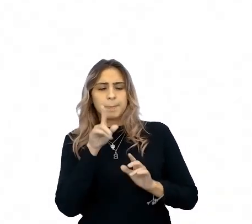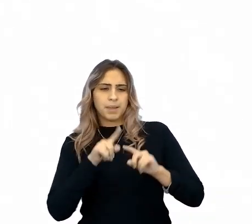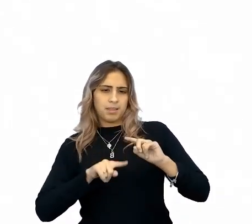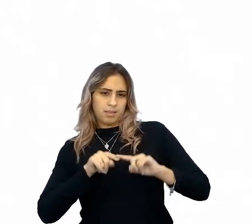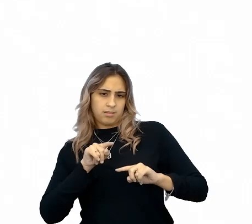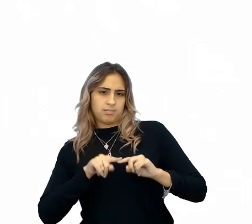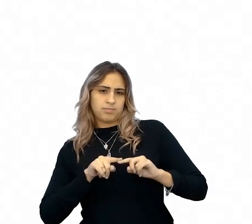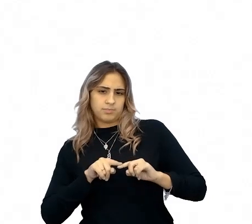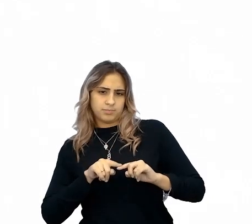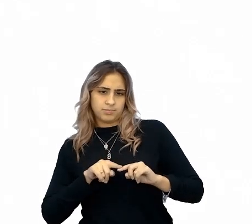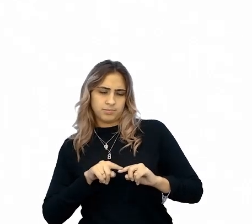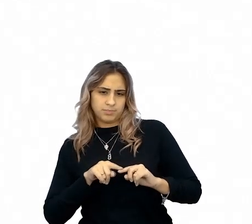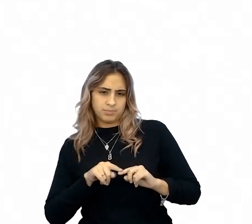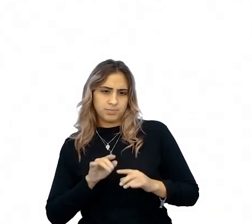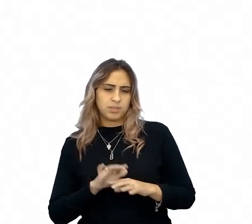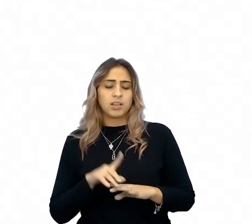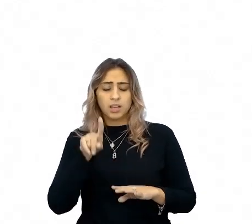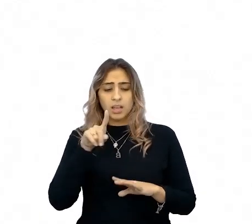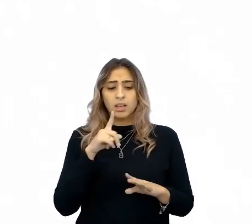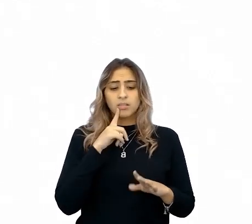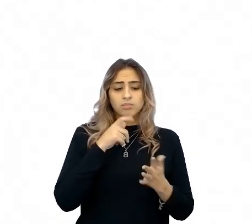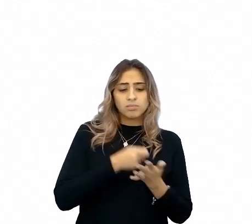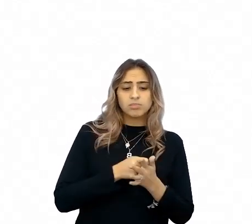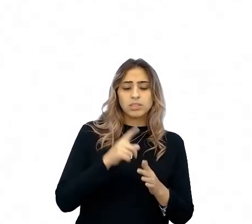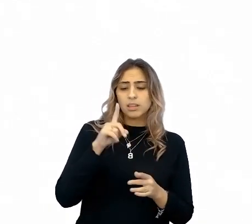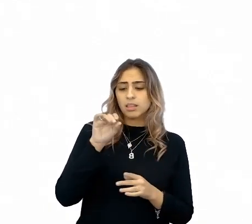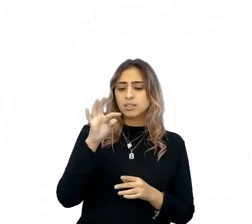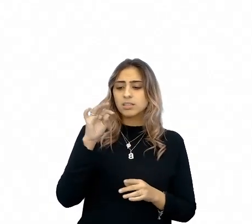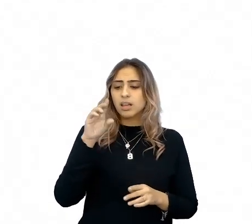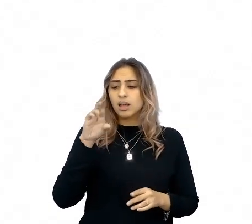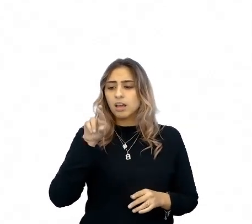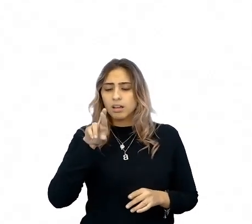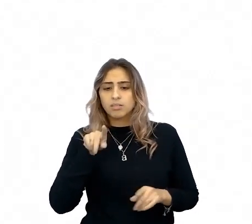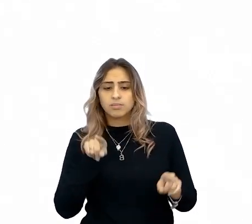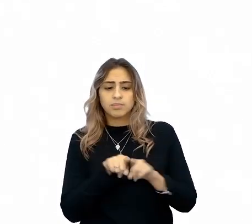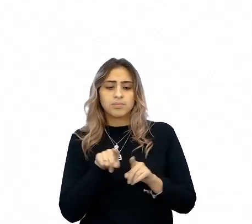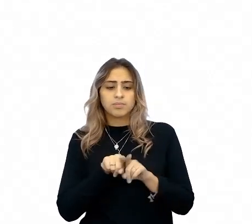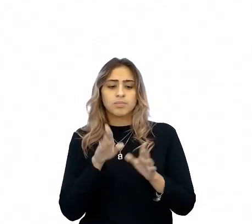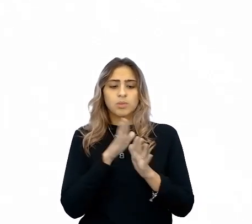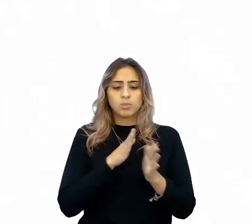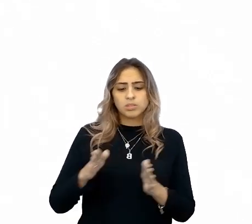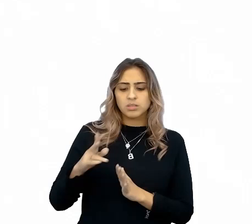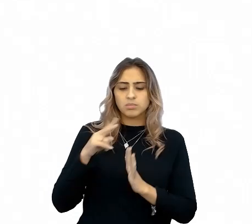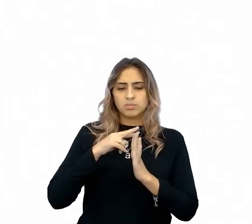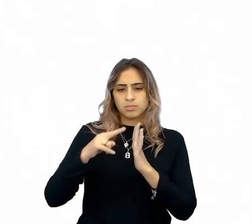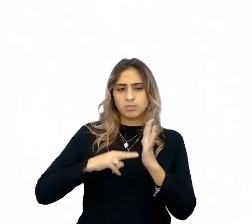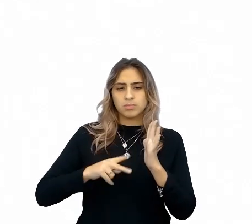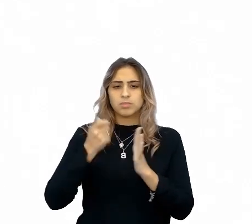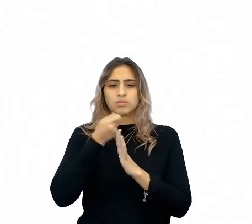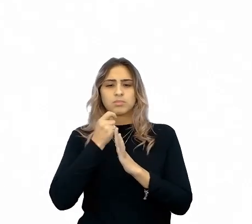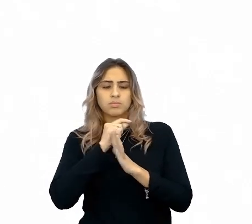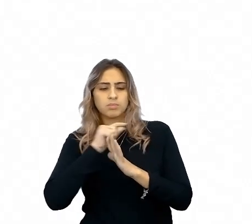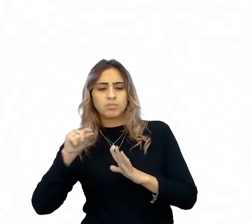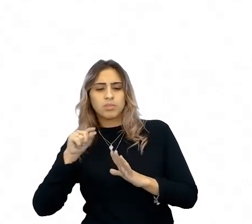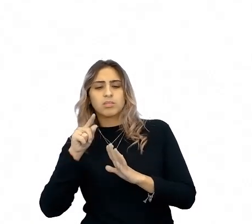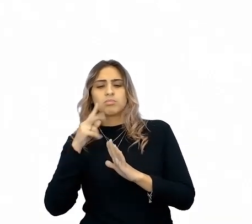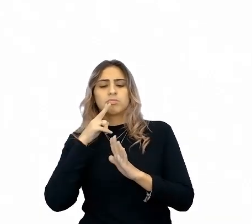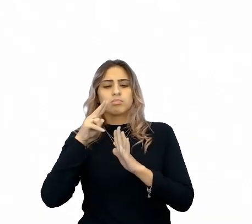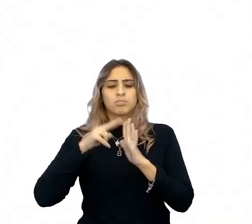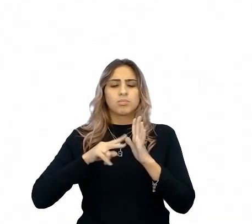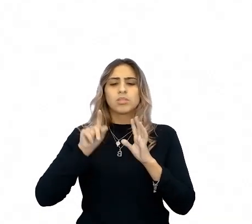matéria. Há de se destacar, além disso, o procedimento leitor de grifar, sublinhar, que